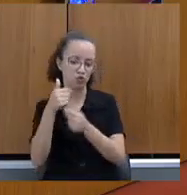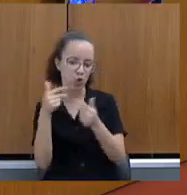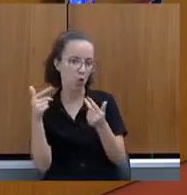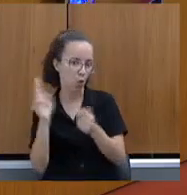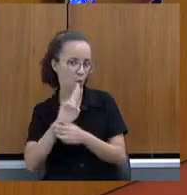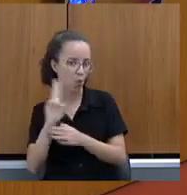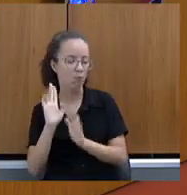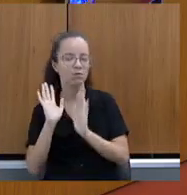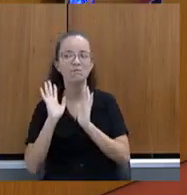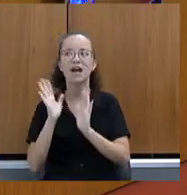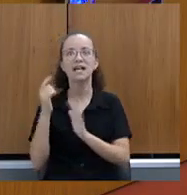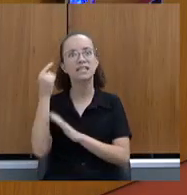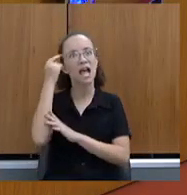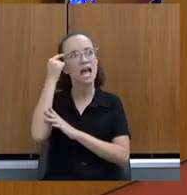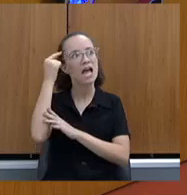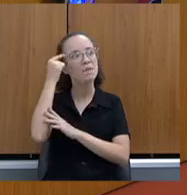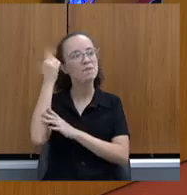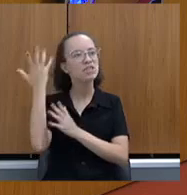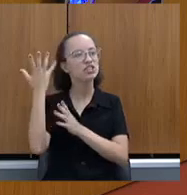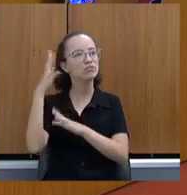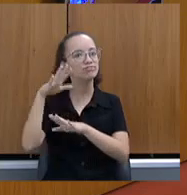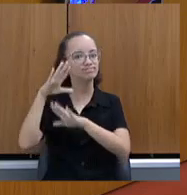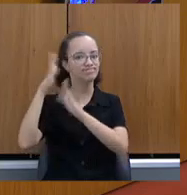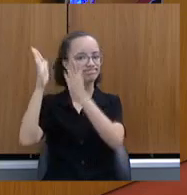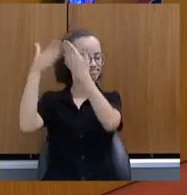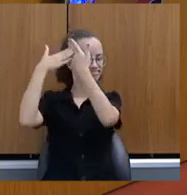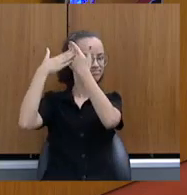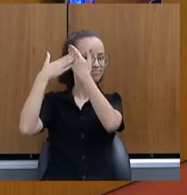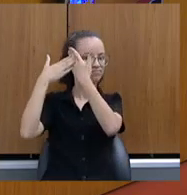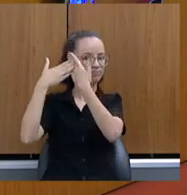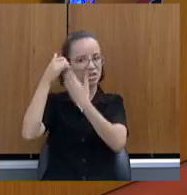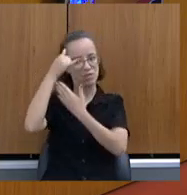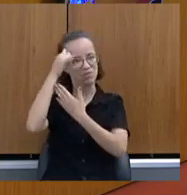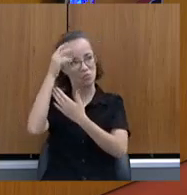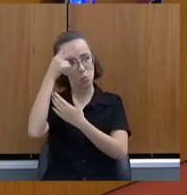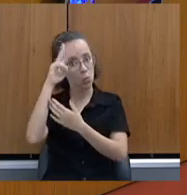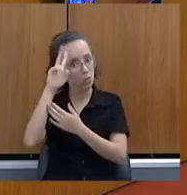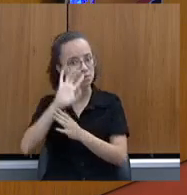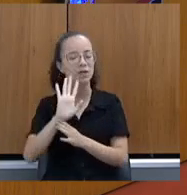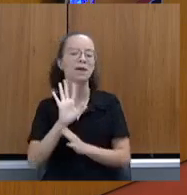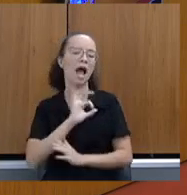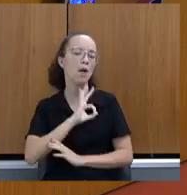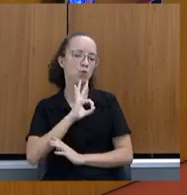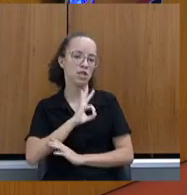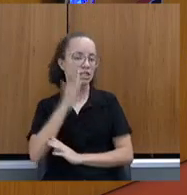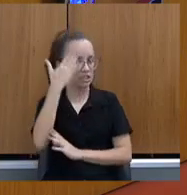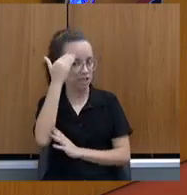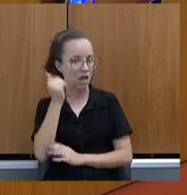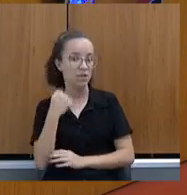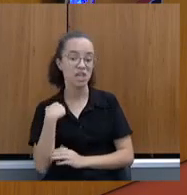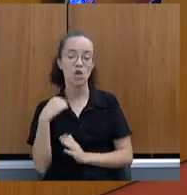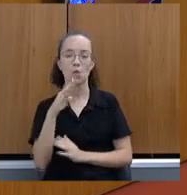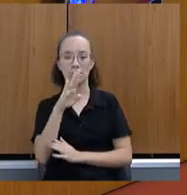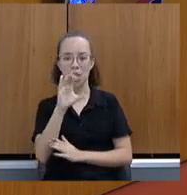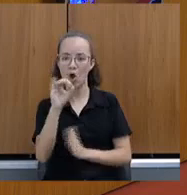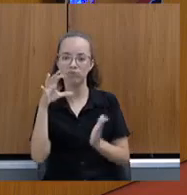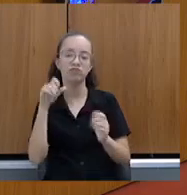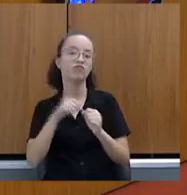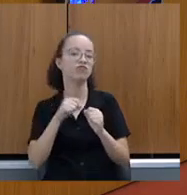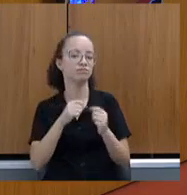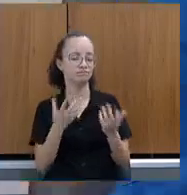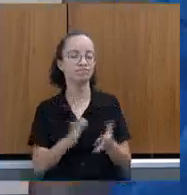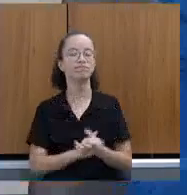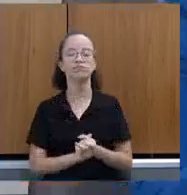a minha mente bloqueia essas coisas estão negativas eu não tô conseguindo lembrar mas a polícia sabe porque eu já fiz o registro da ocorrência